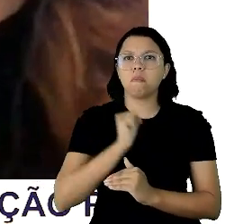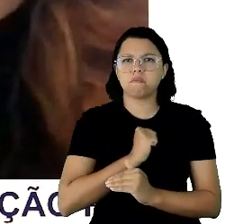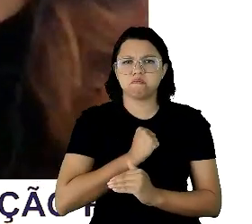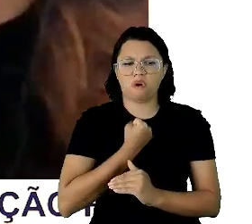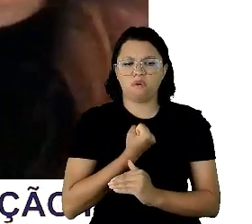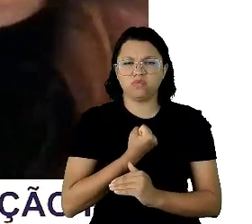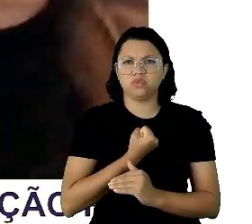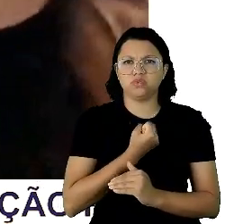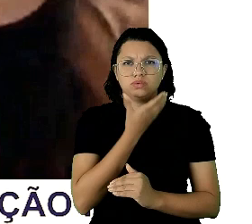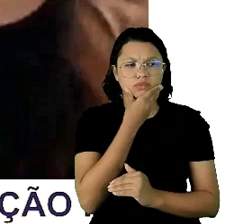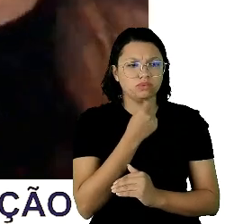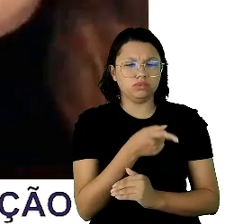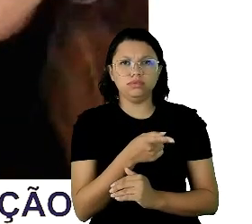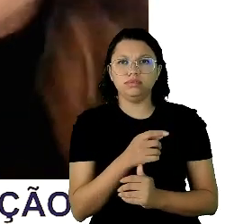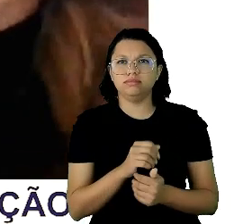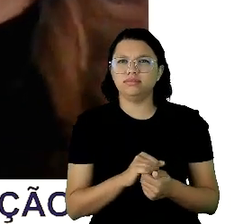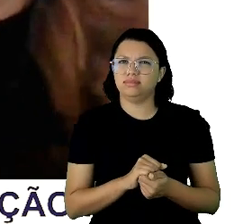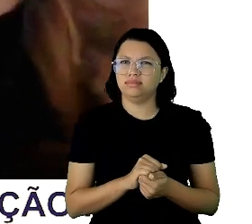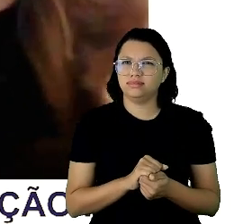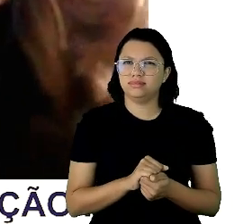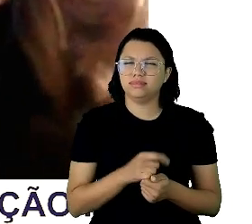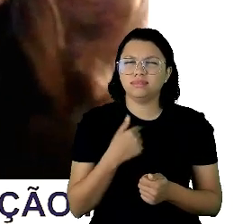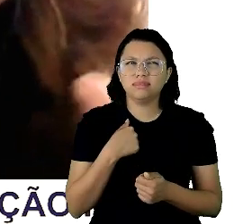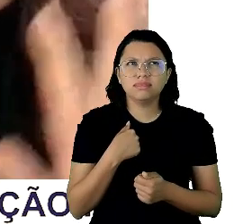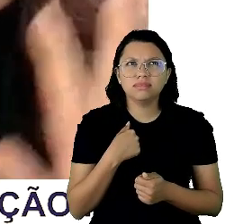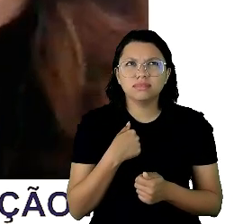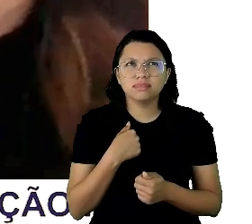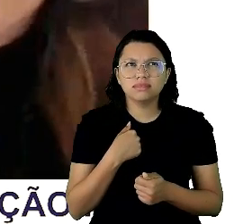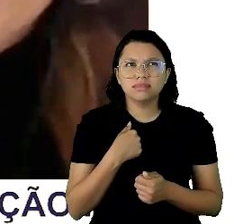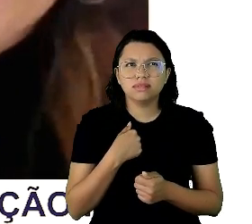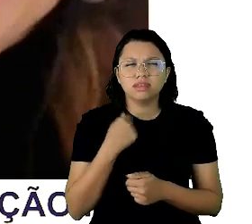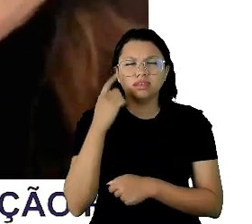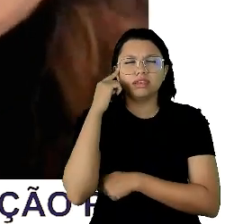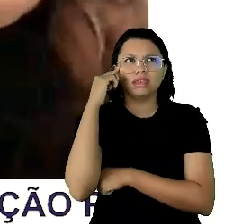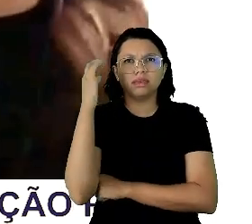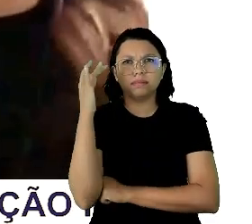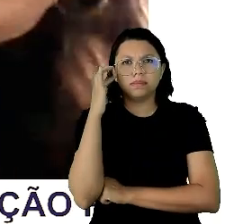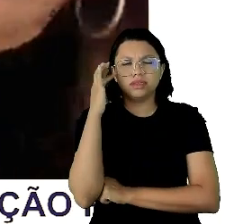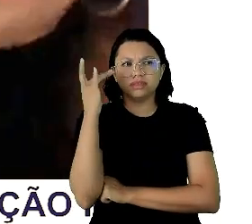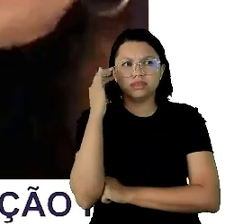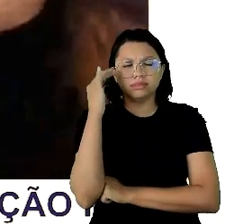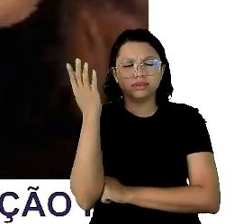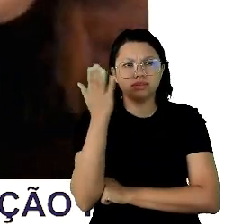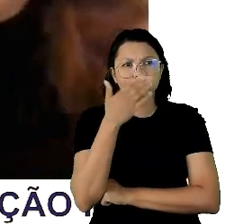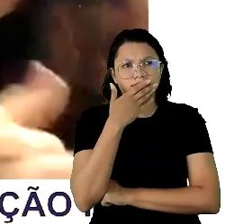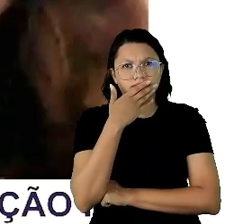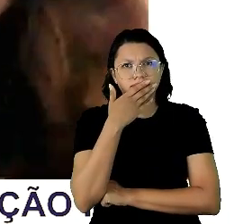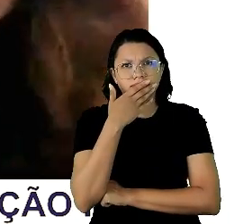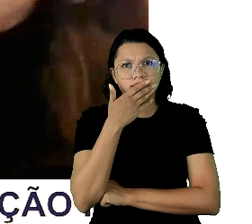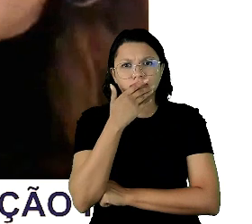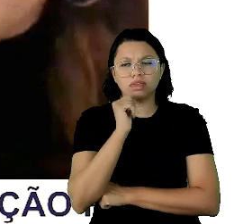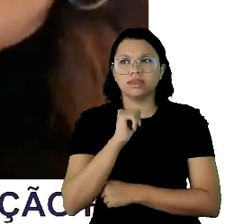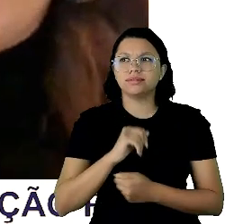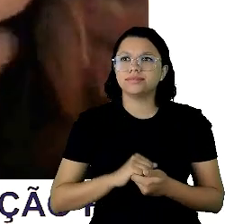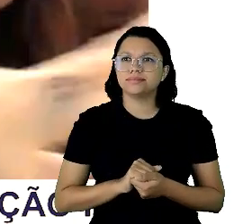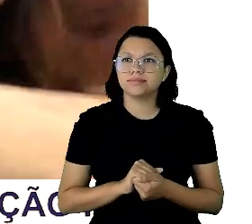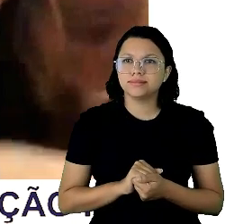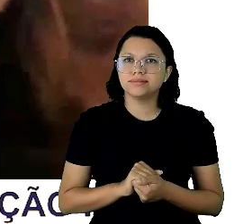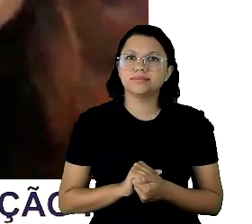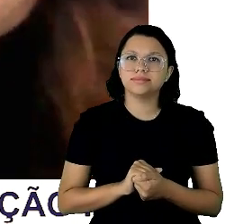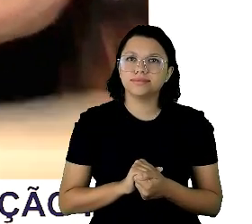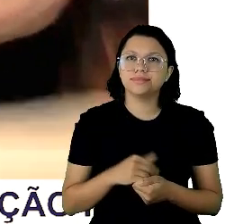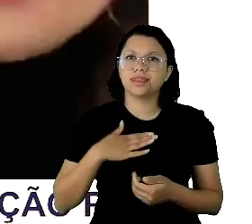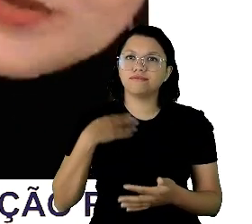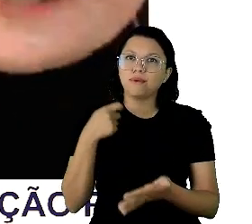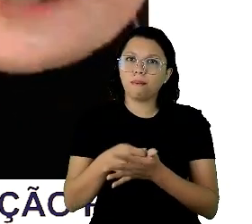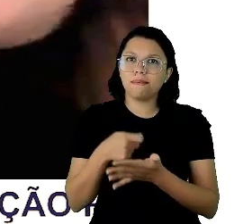Eu subi e desci a serra 3 vezes de ouvir um negócio desse. Aí fui obrigada a me manifestar com